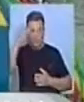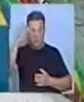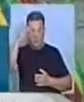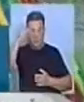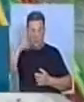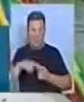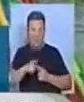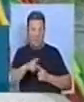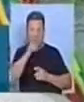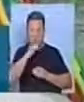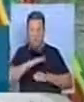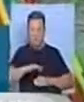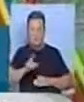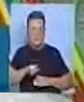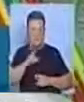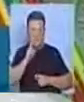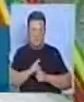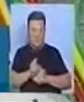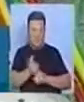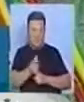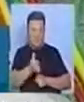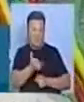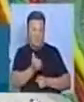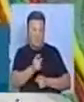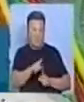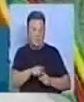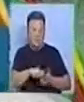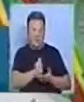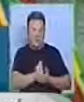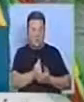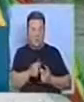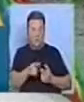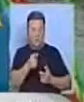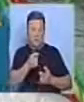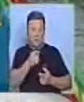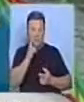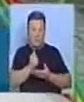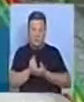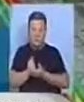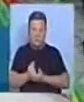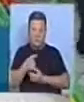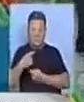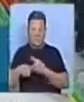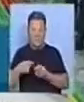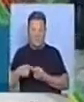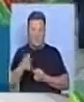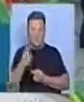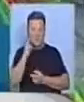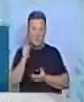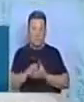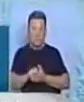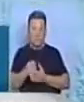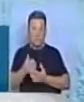desassossego permanente, como também são as bienais. Porque permanentemente desassossegados com a sustentabilidade, de um evento